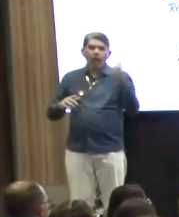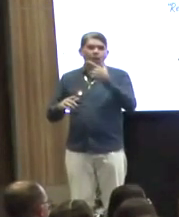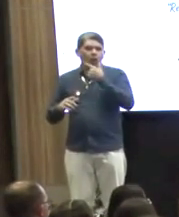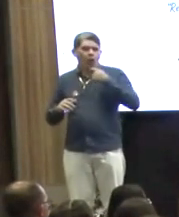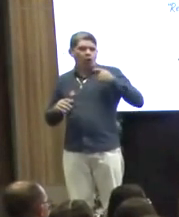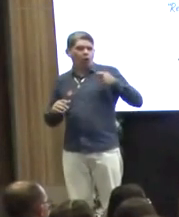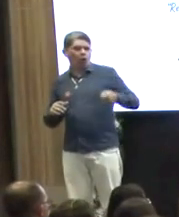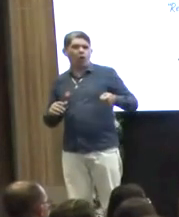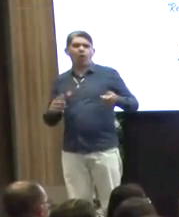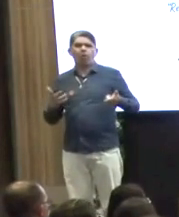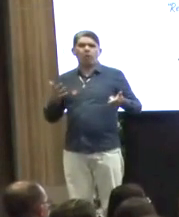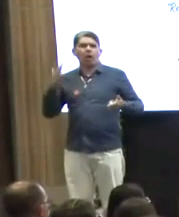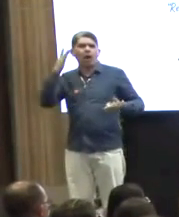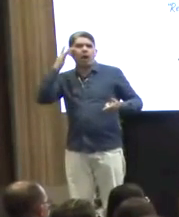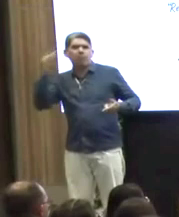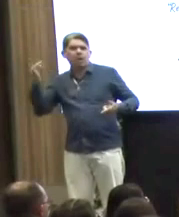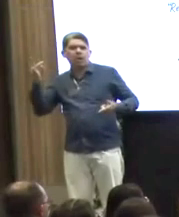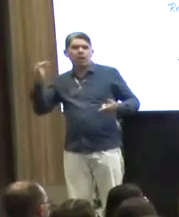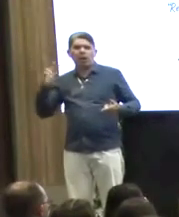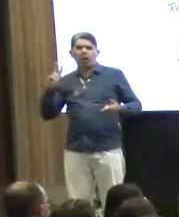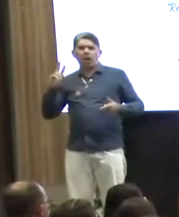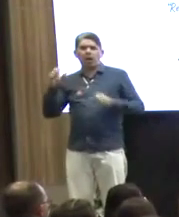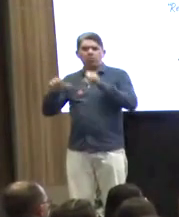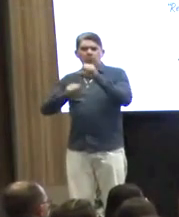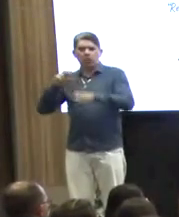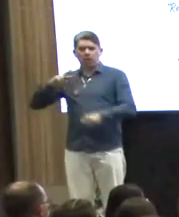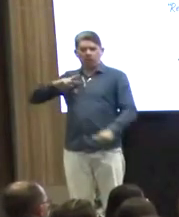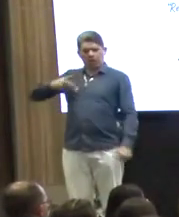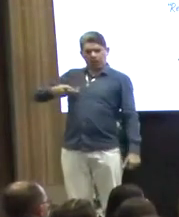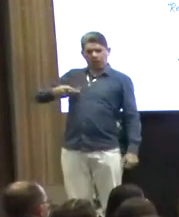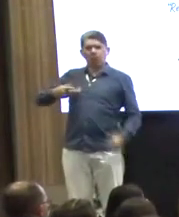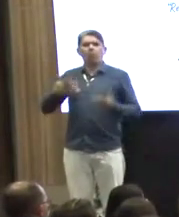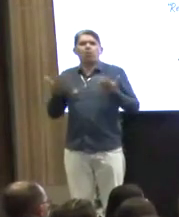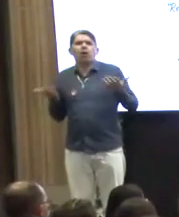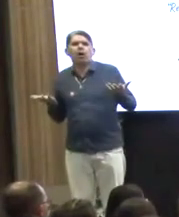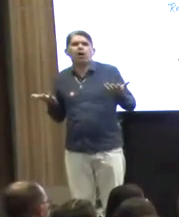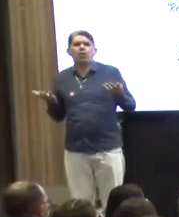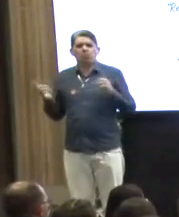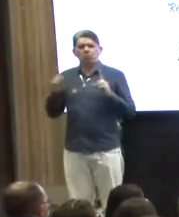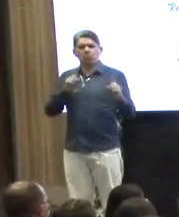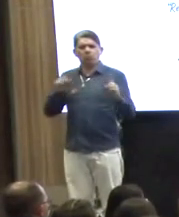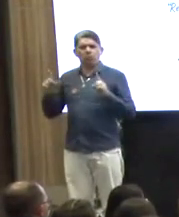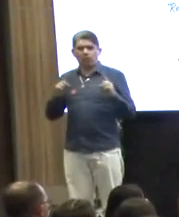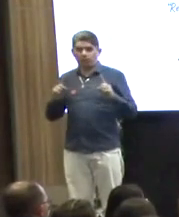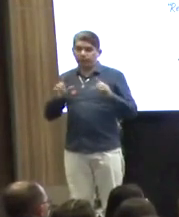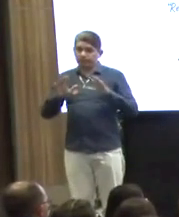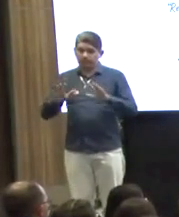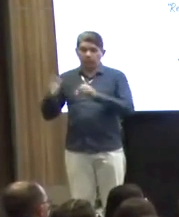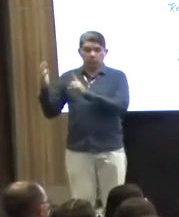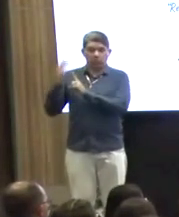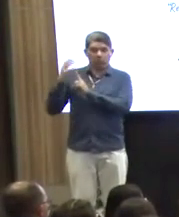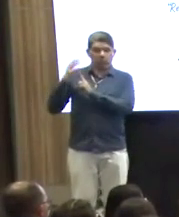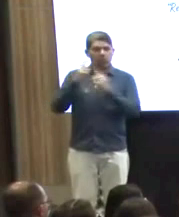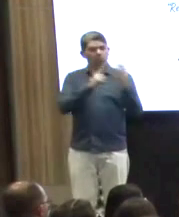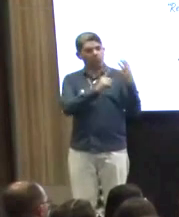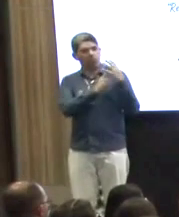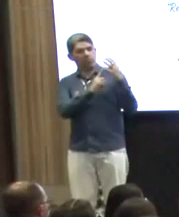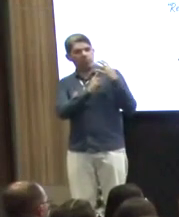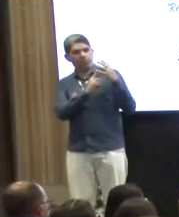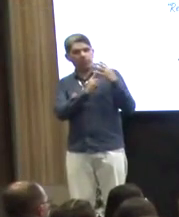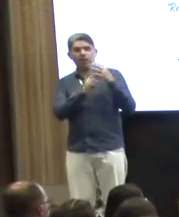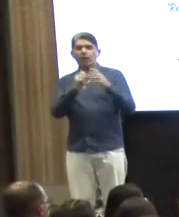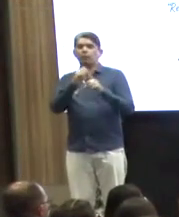hora do café da manhã, você já decidiu ser bi, e aqui... Não. Justamente porque uma coisa é socialmente construída,